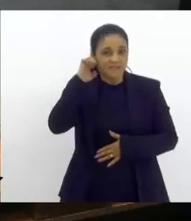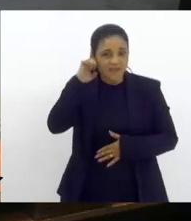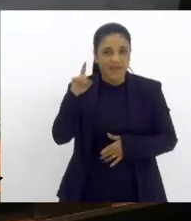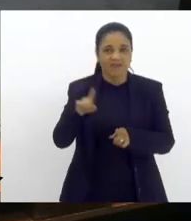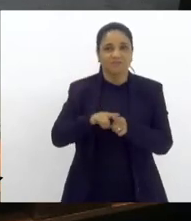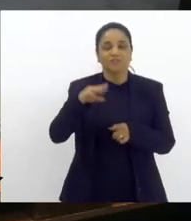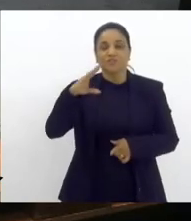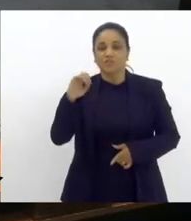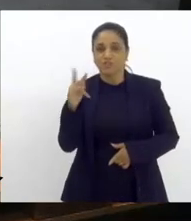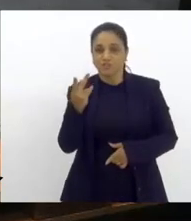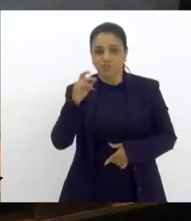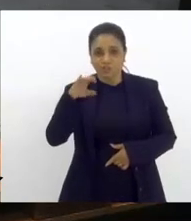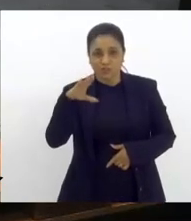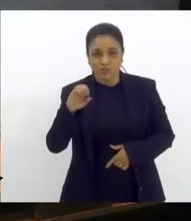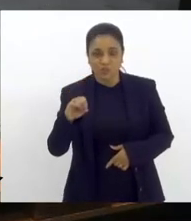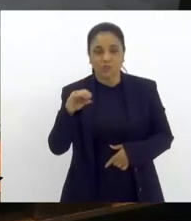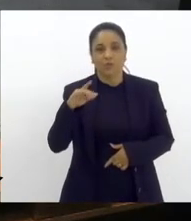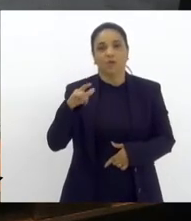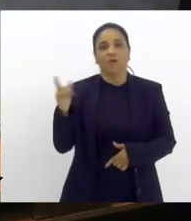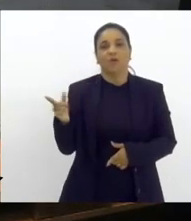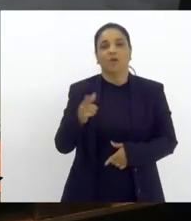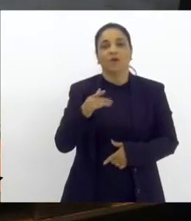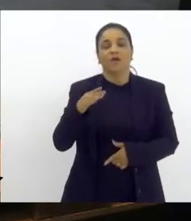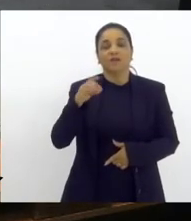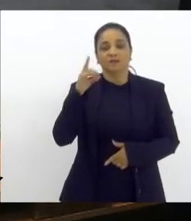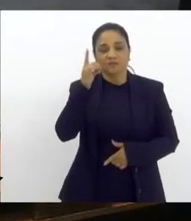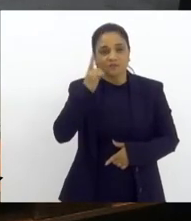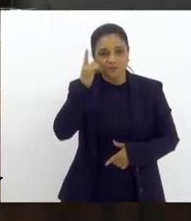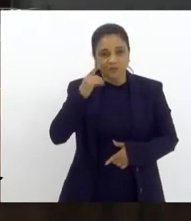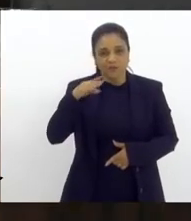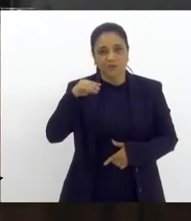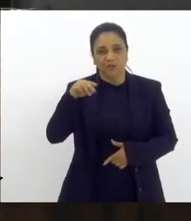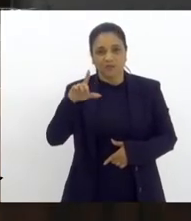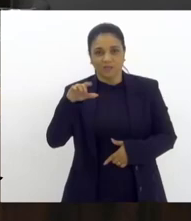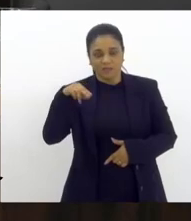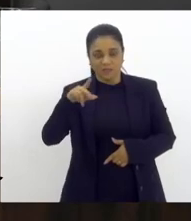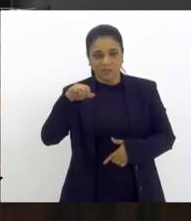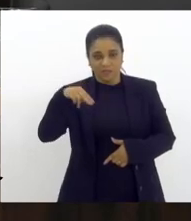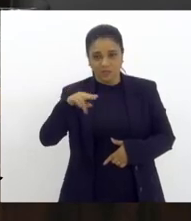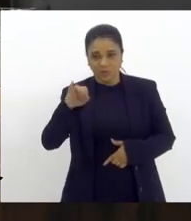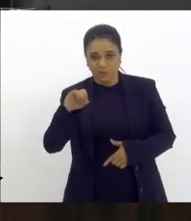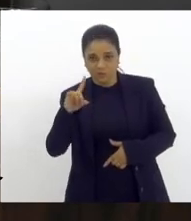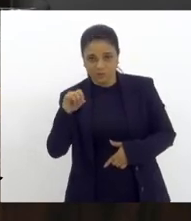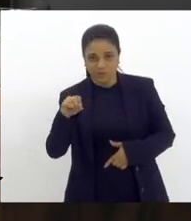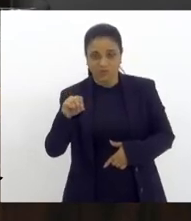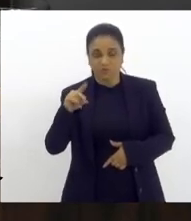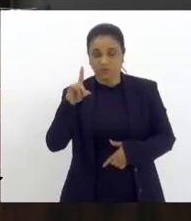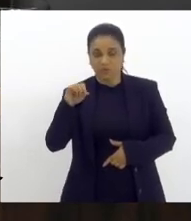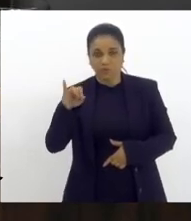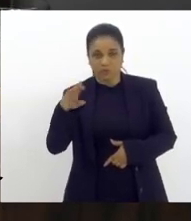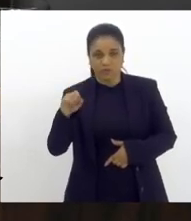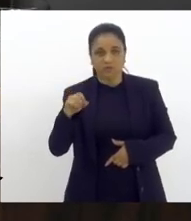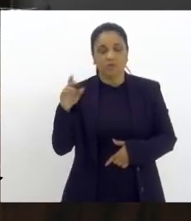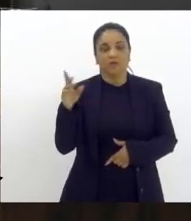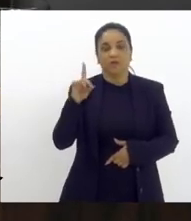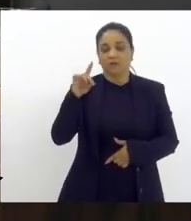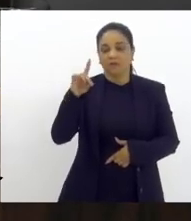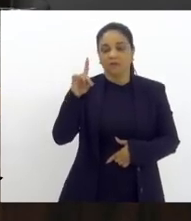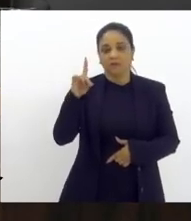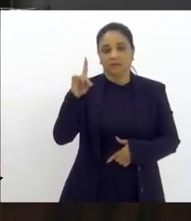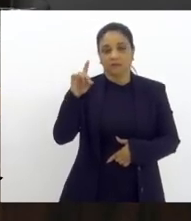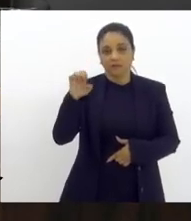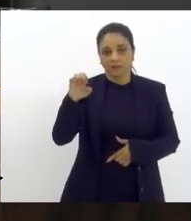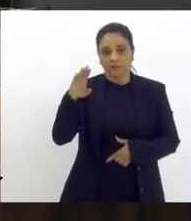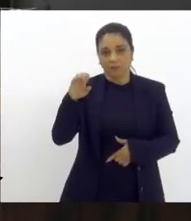Chico Machado Deputado Daniel liberou Deputado Dionísio Lins Deputado Douglas ruas Deputado Dr deodalto deputado